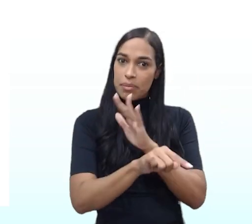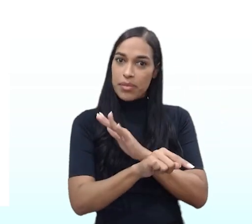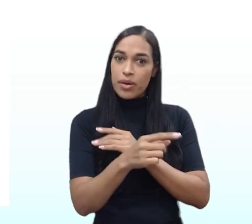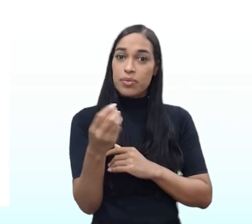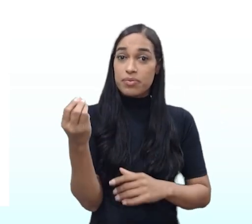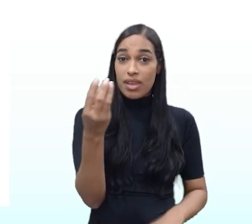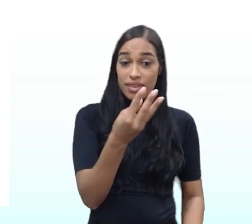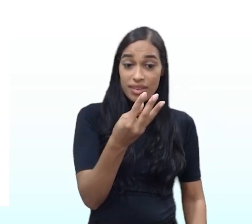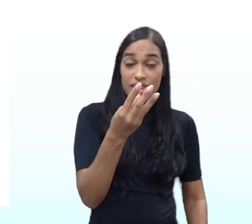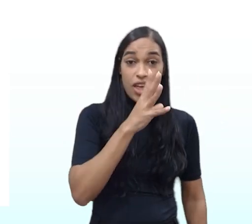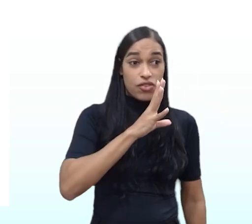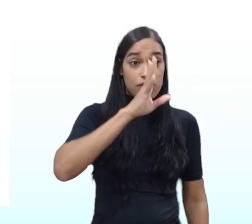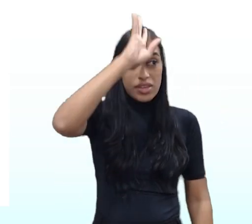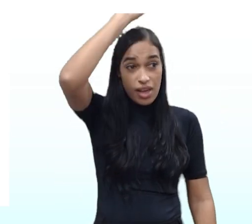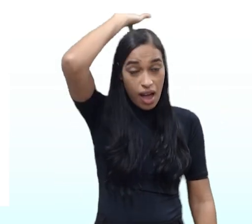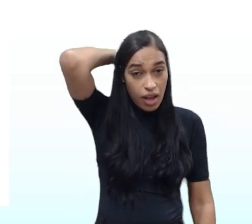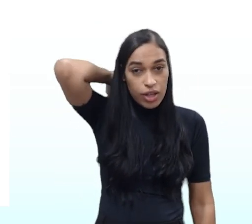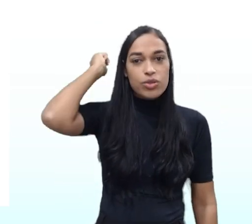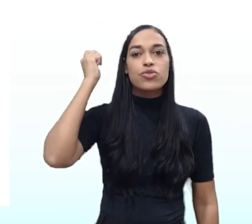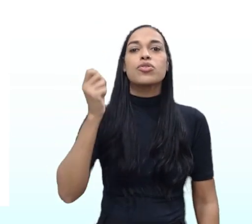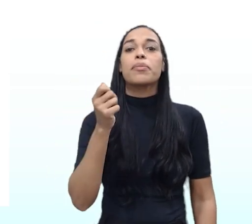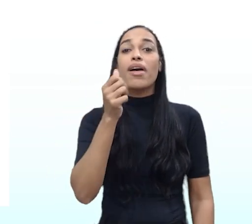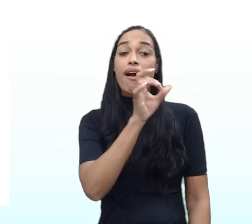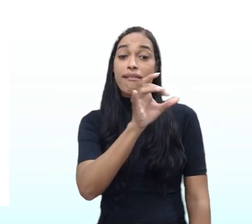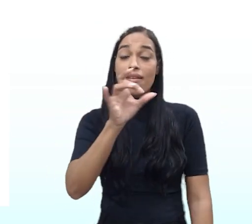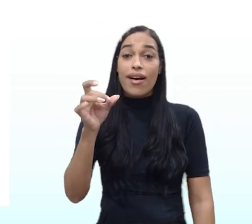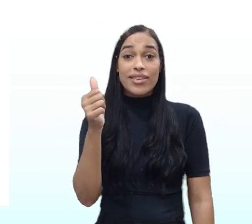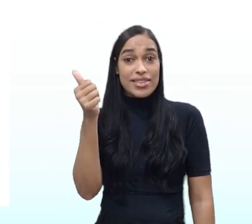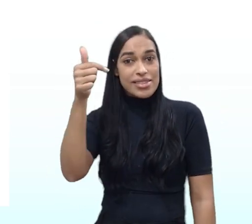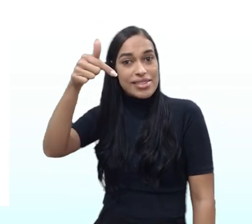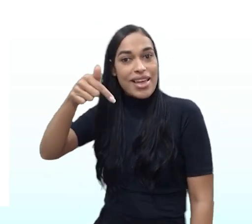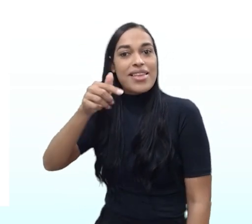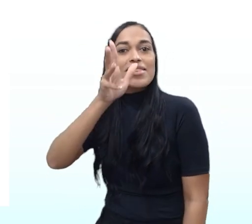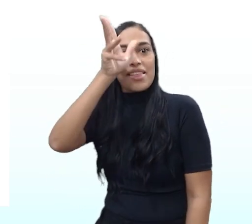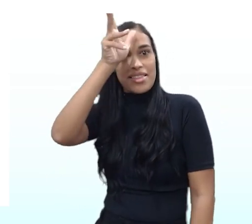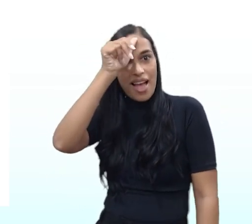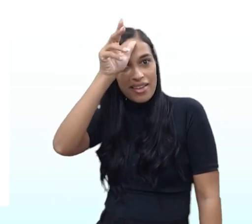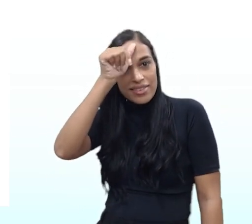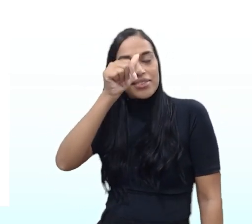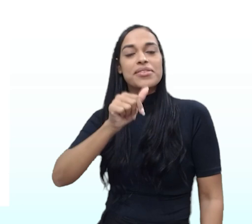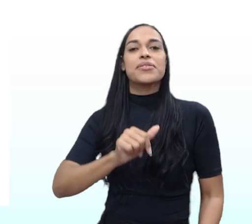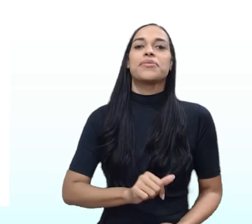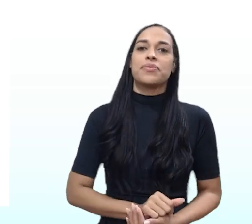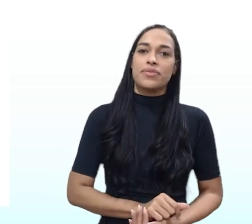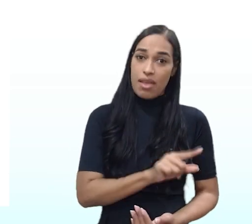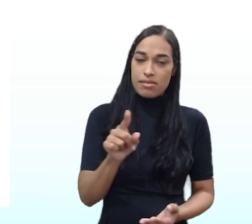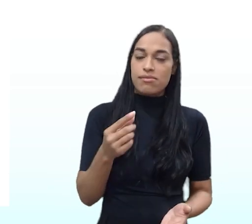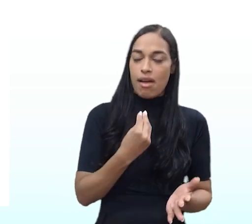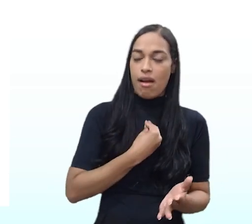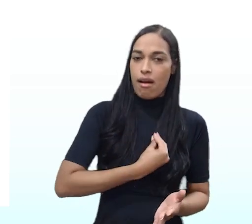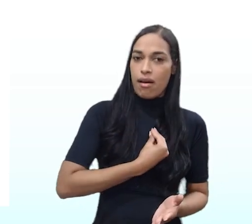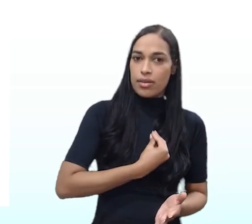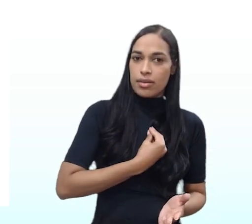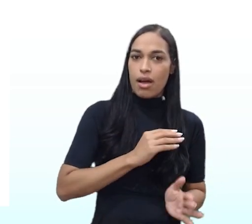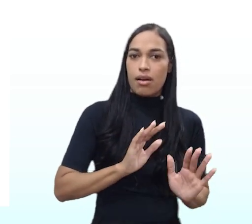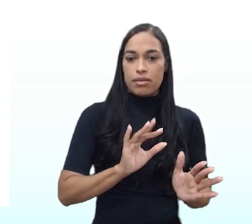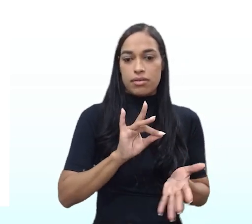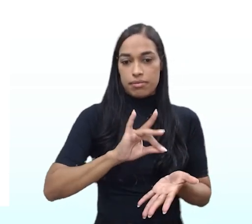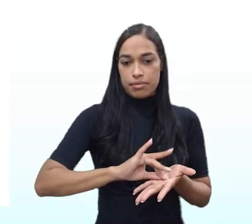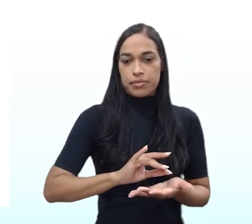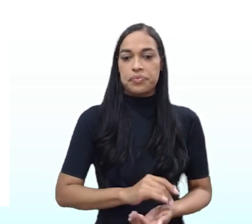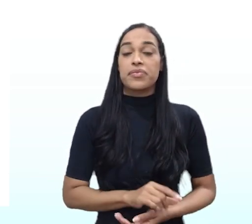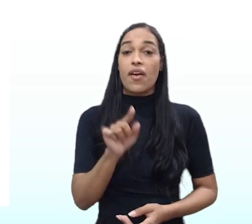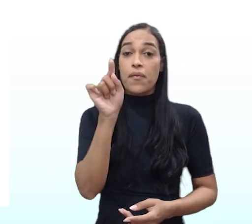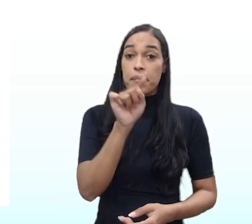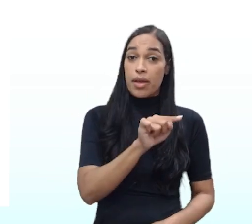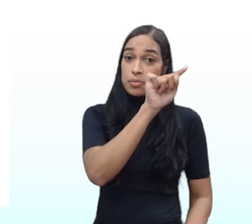questão. 3 galos para cada 17 galinhas. Isso é mais ou menos a realidade, tá bom? Veja aí, vou